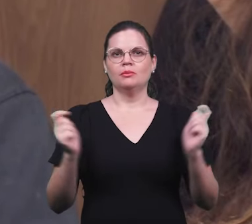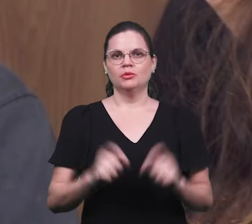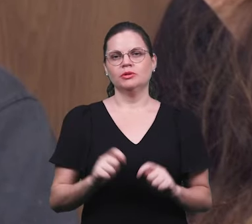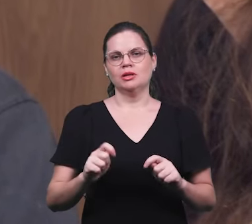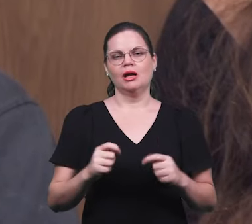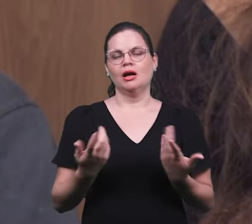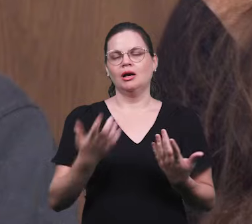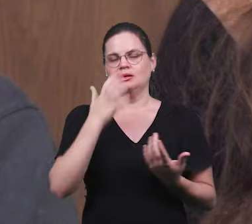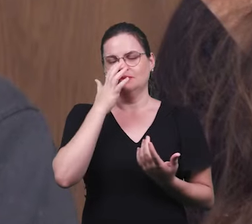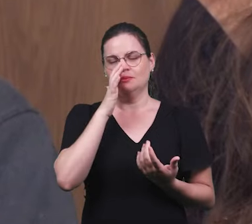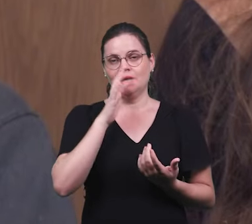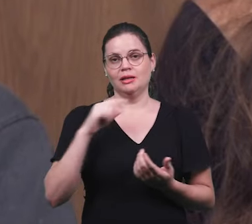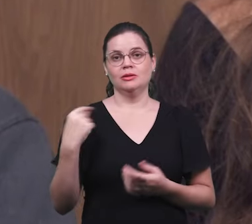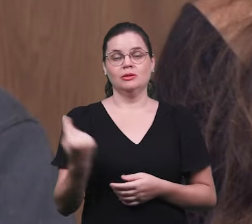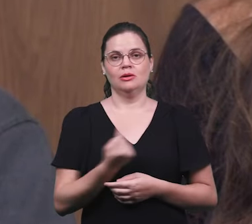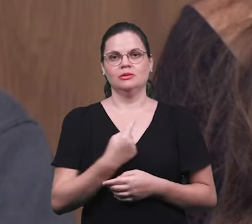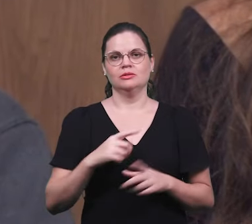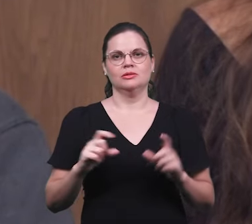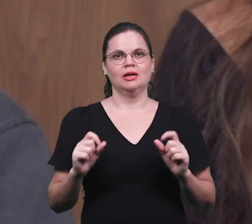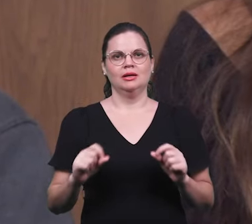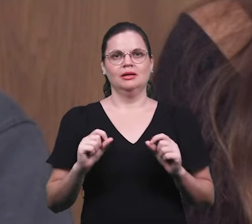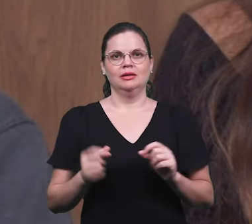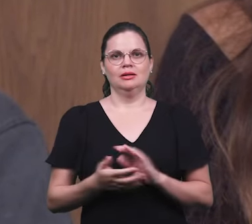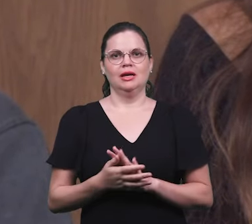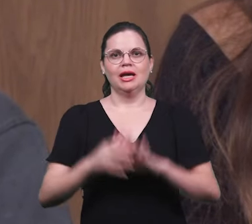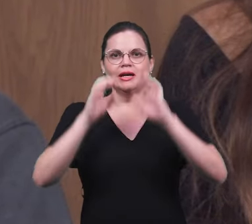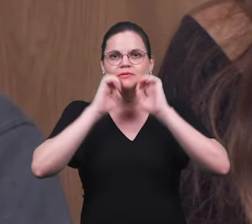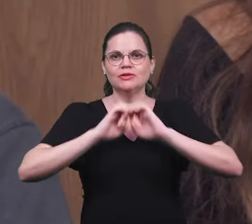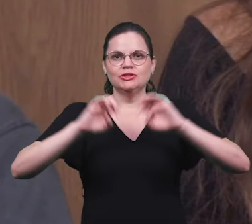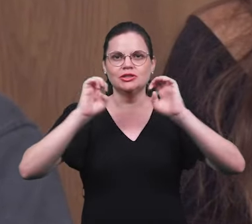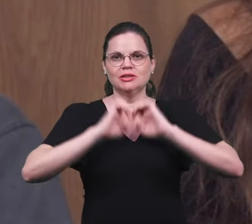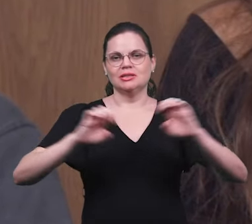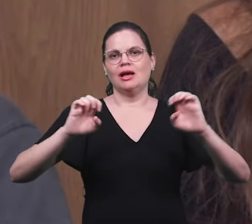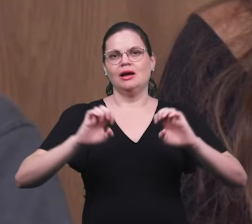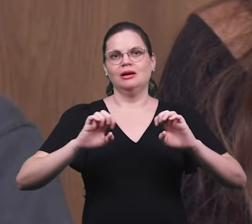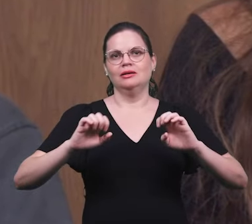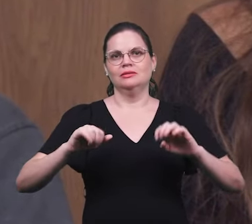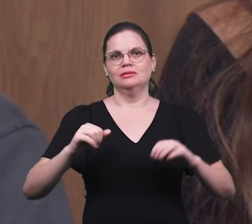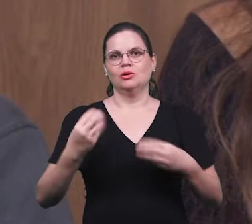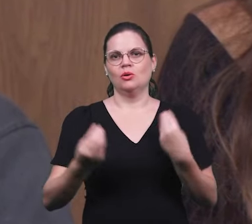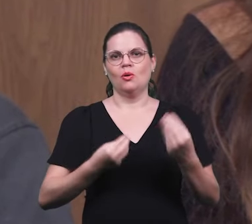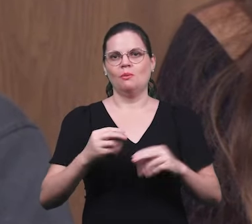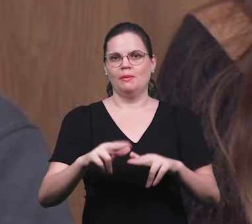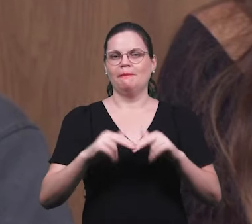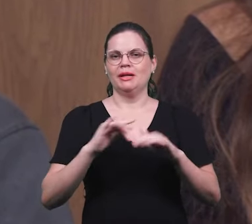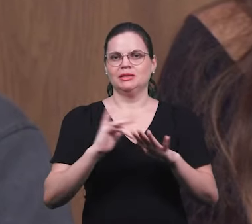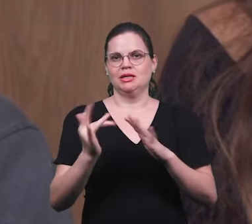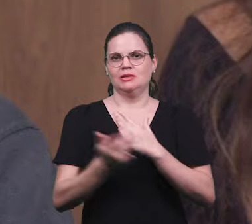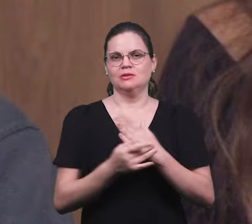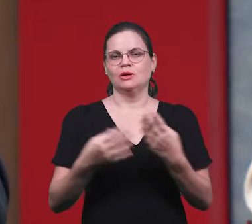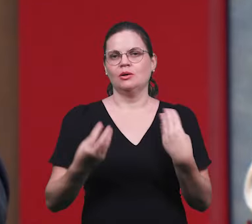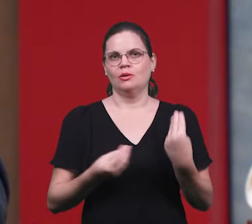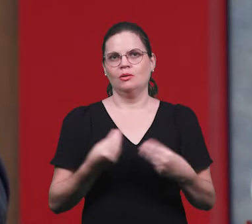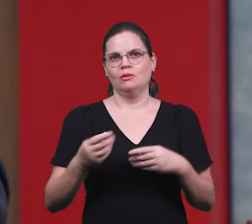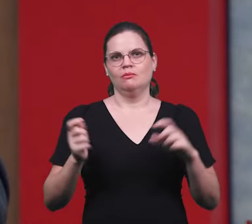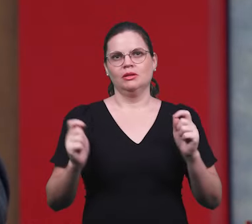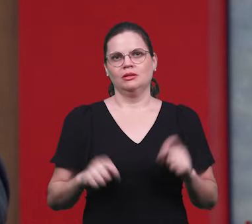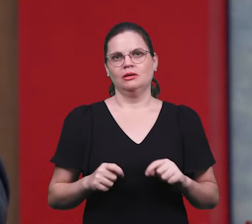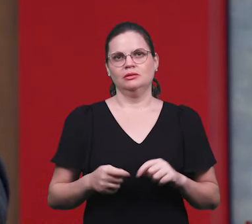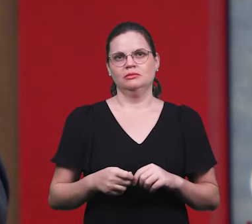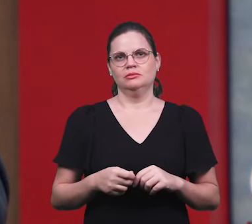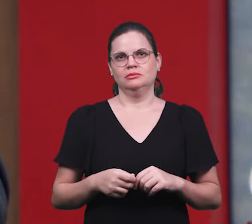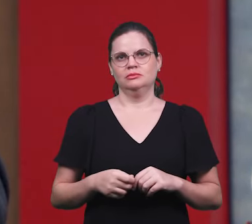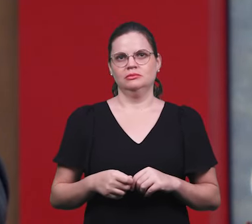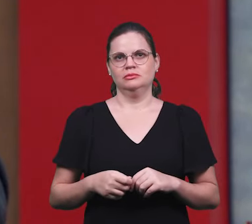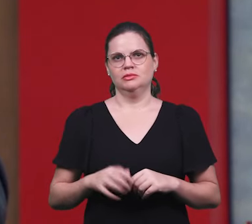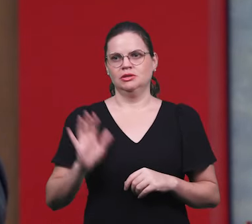forma específica, assim, para evangelizar por meio das plataformas? Rafael, nós